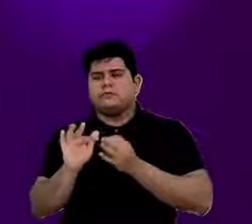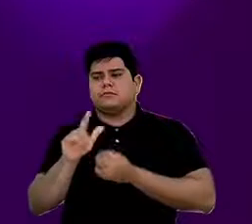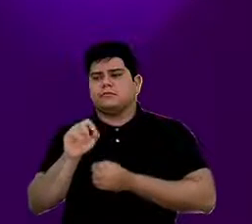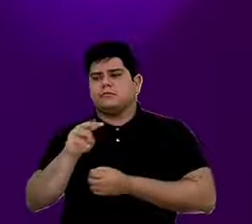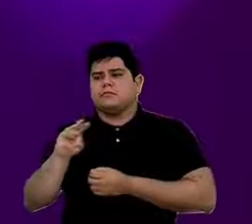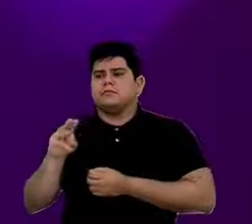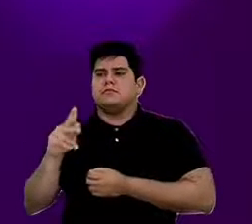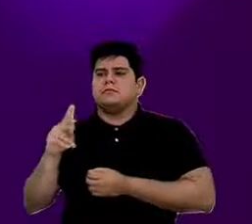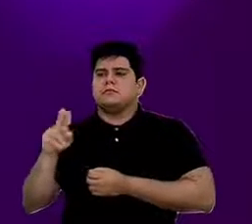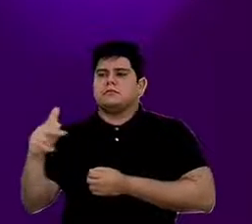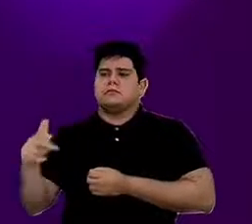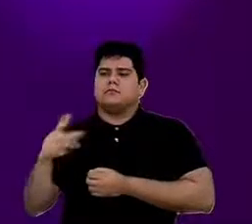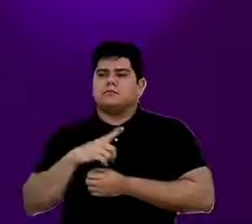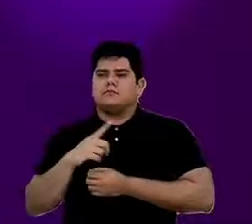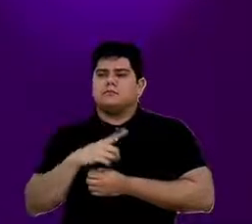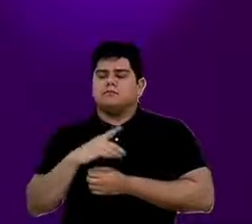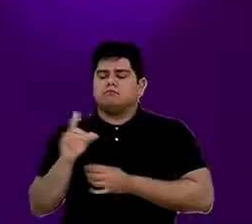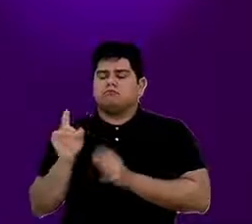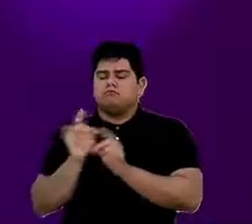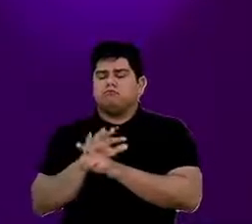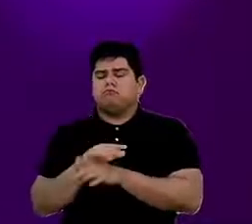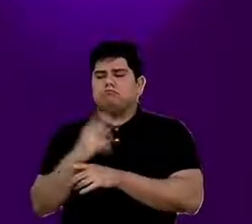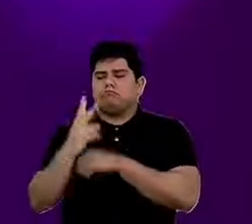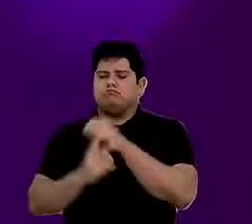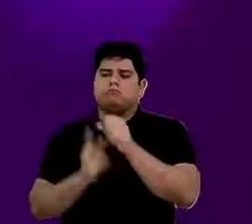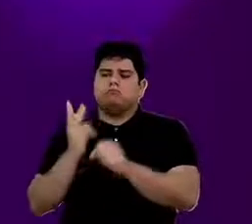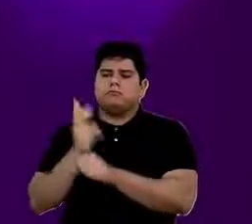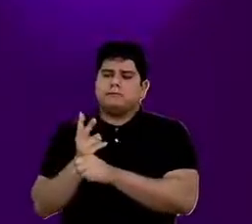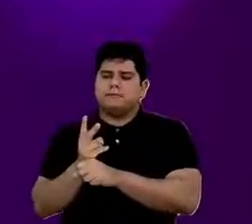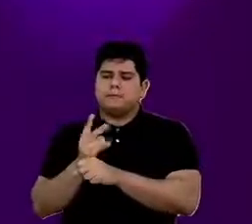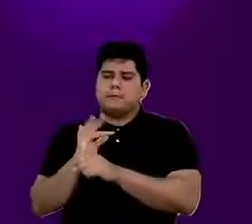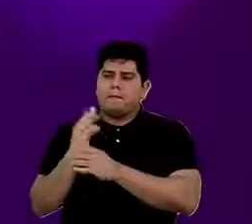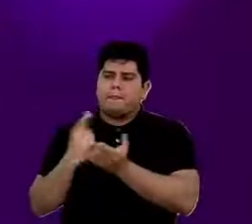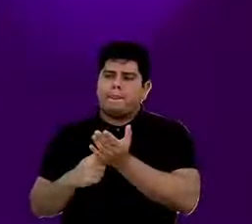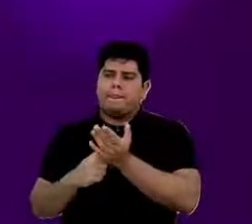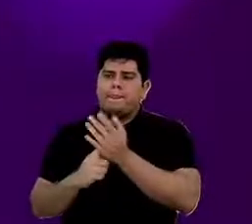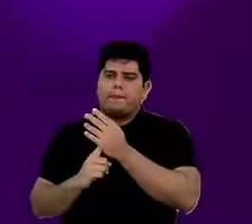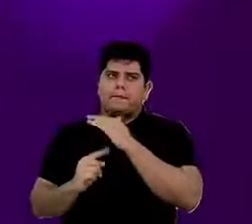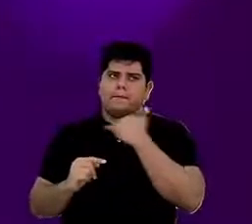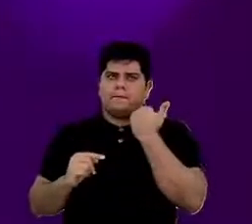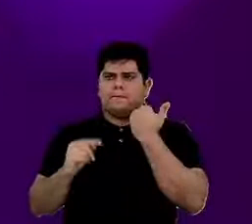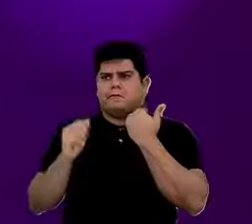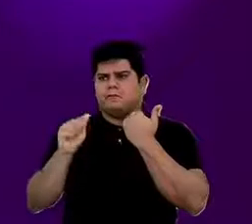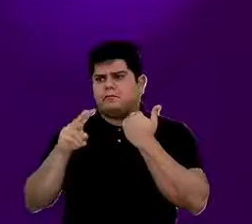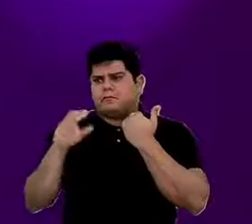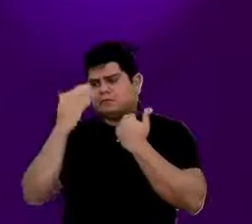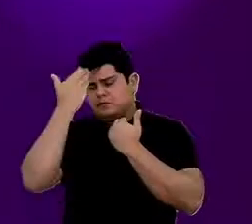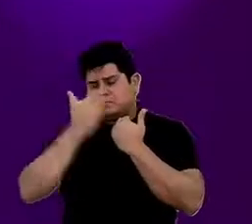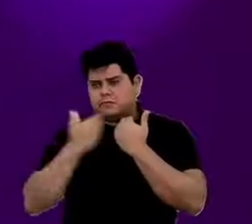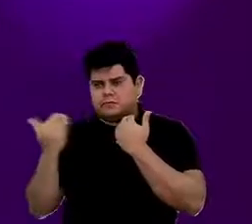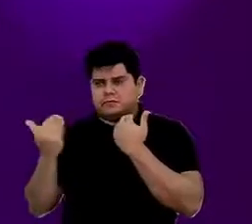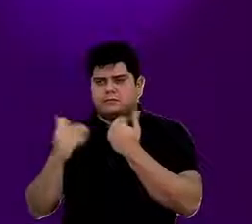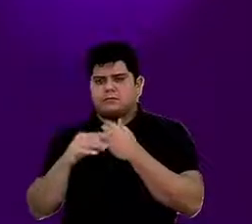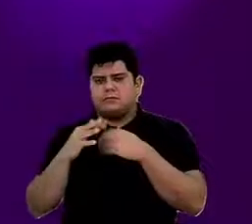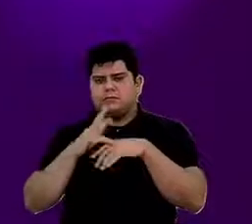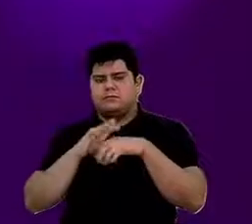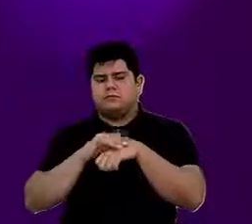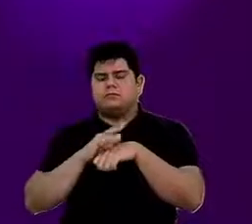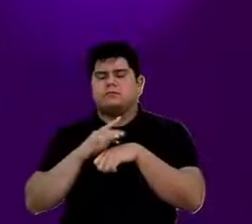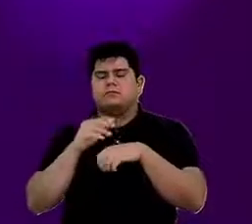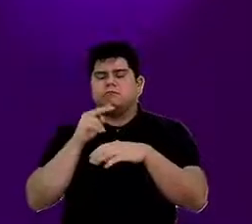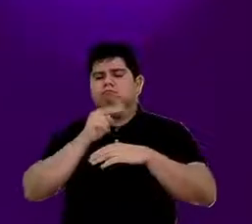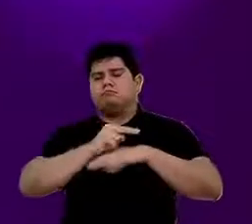clínico e o desfecho primário de 2 anos, um desfecho combinado de morte, AVC e hospitalização por insuficiência